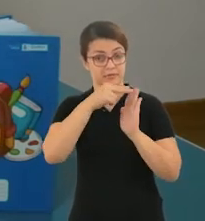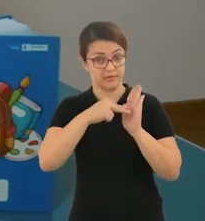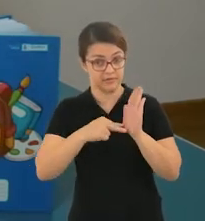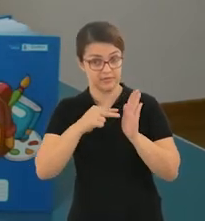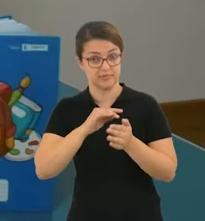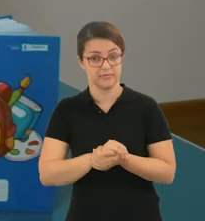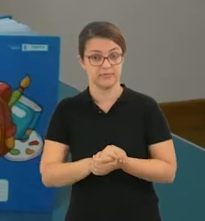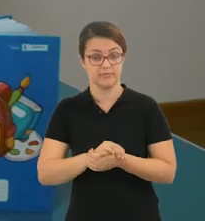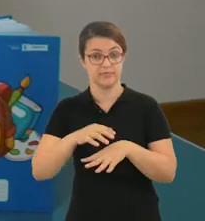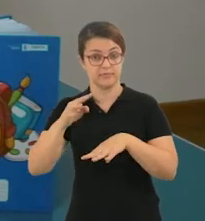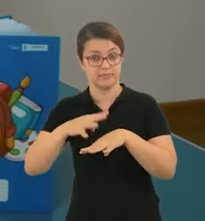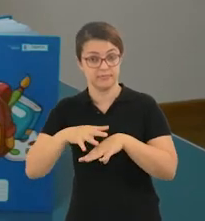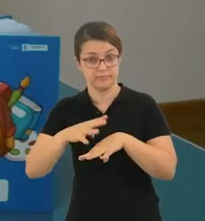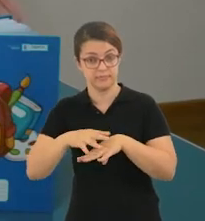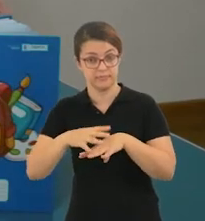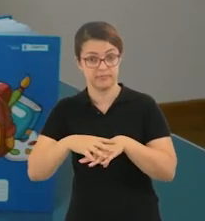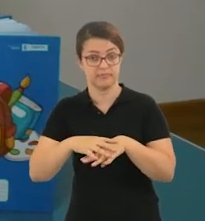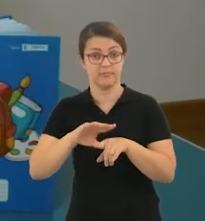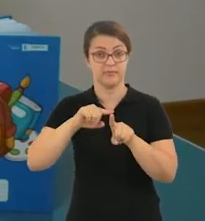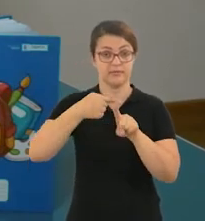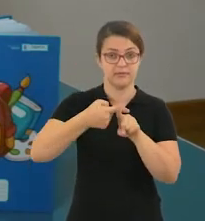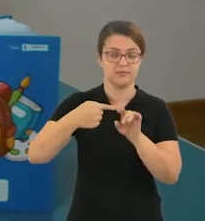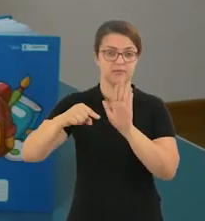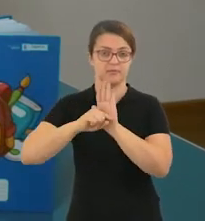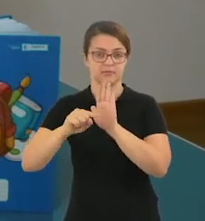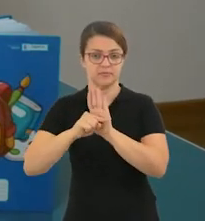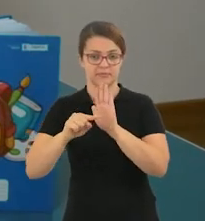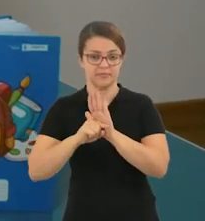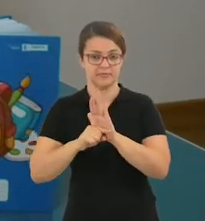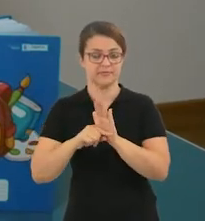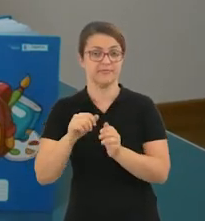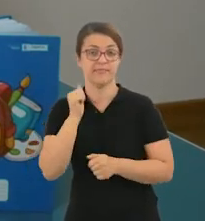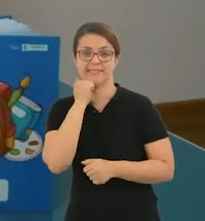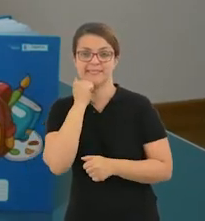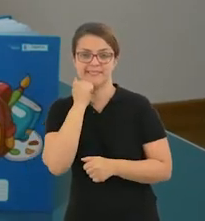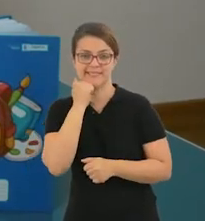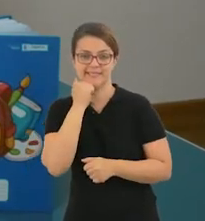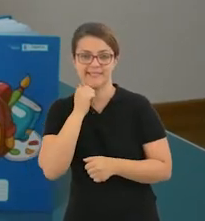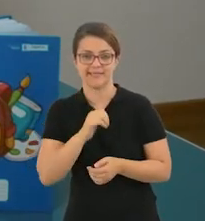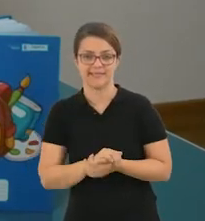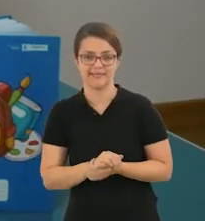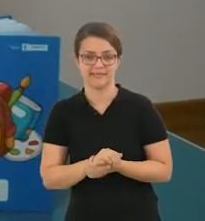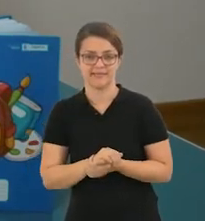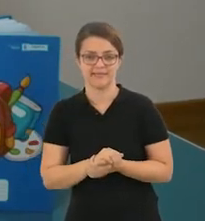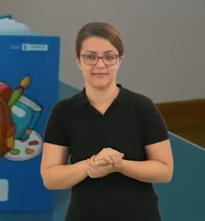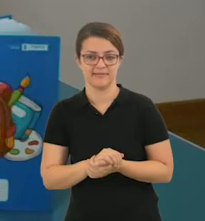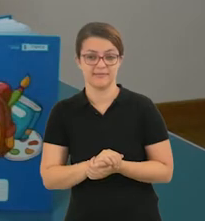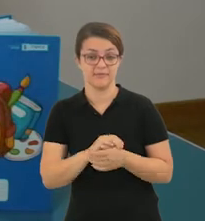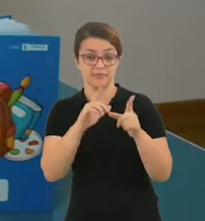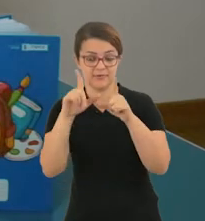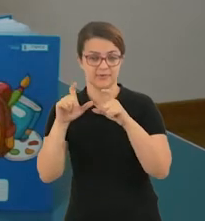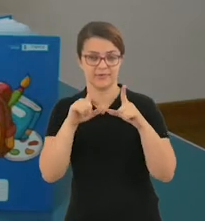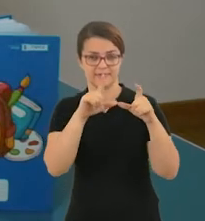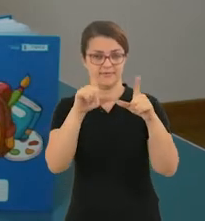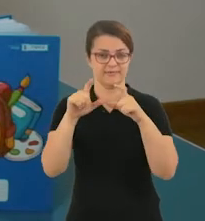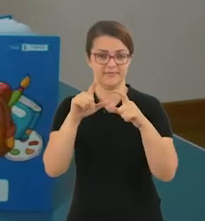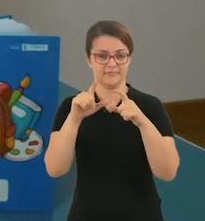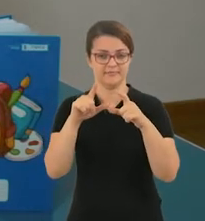Em matemática, vamos rever adição e subtração. Em ciências, vamos falar sobre fotografias.